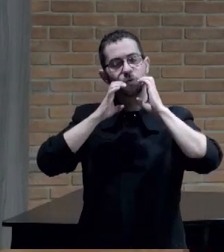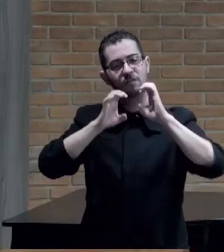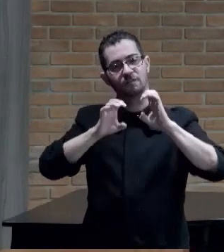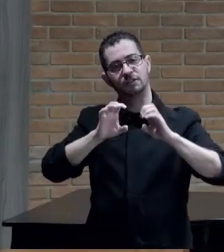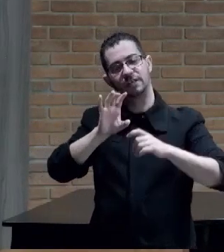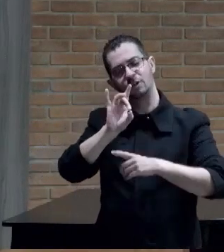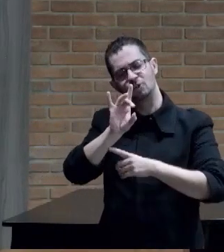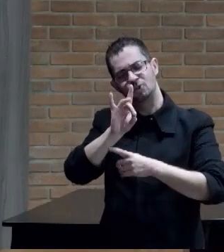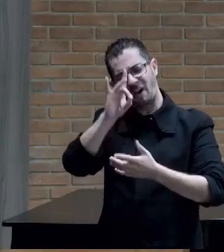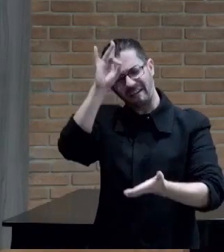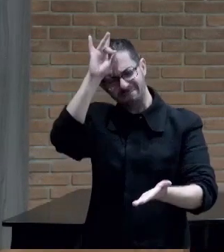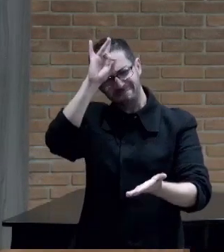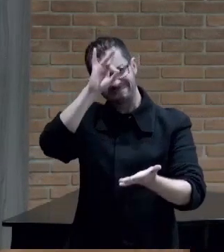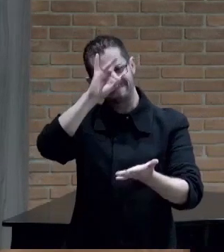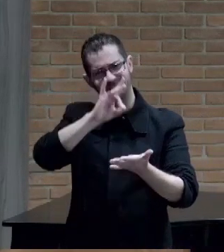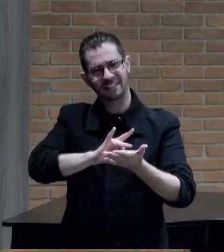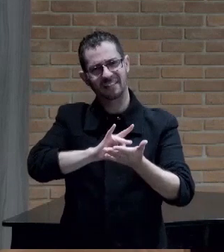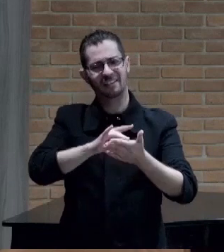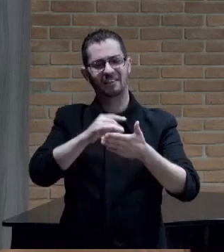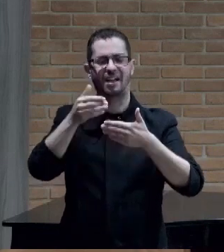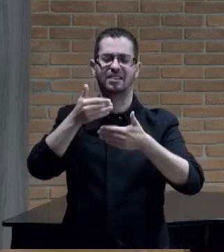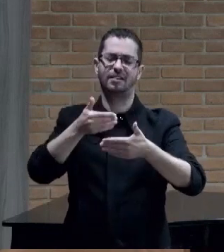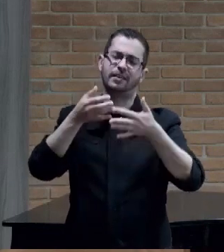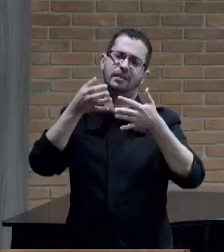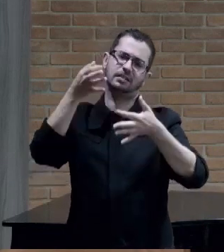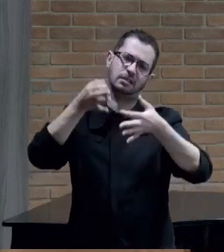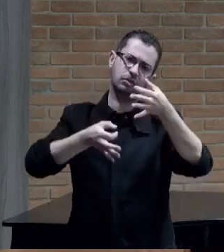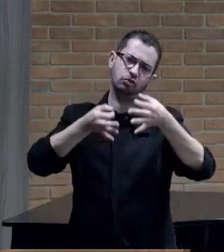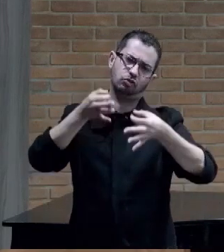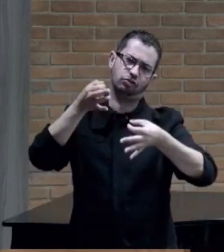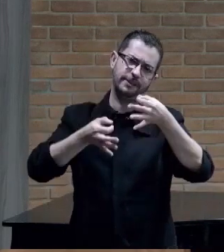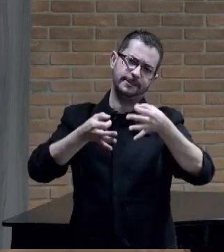é eficaz por conta da justiça.